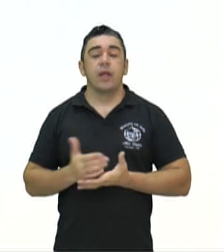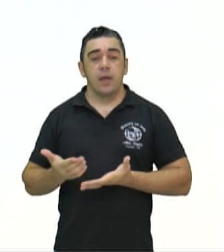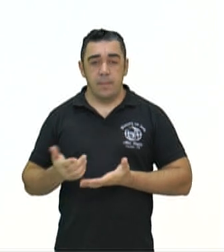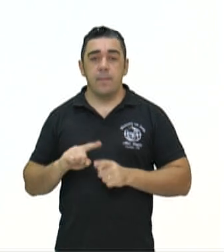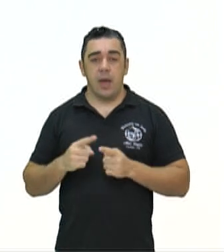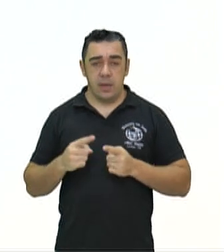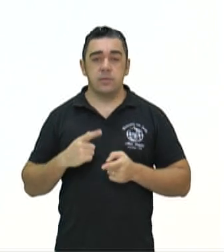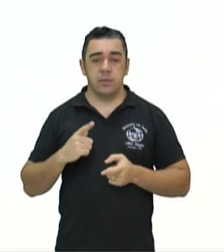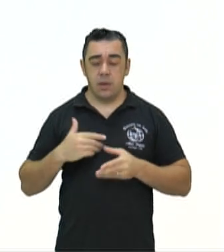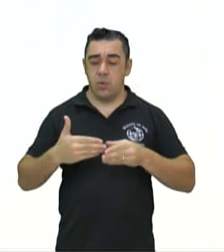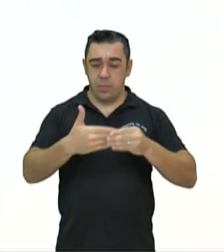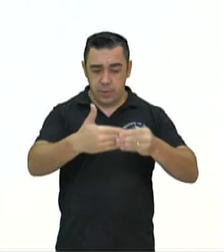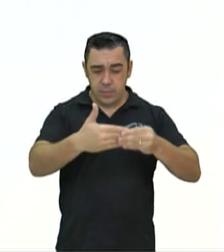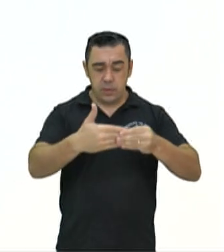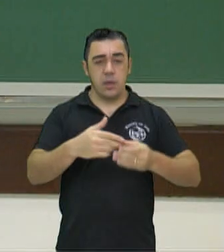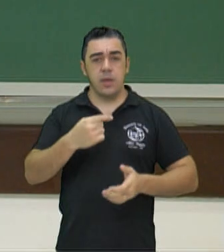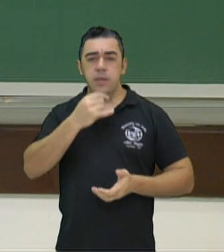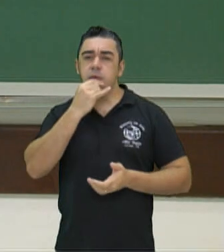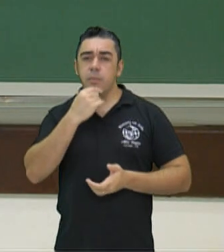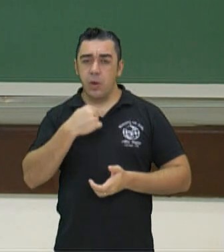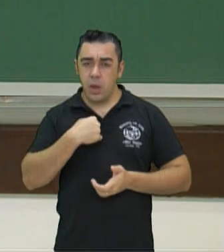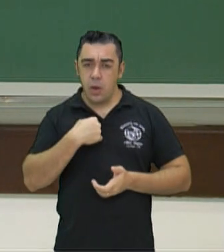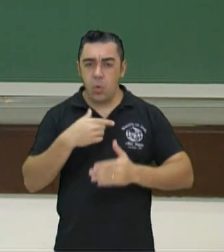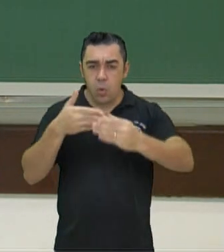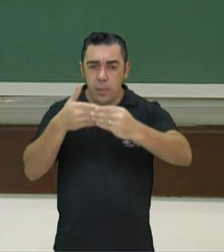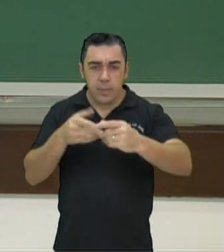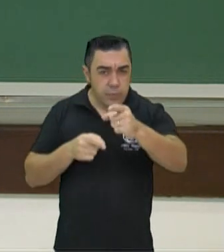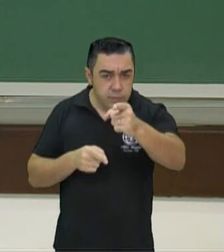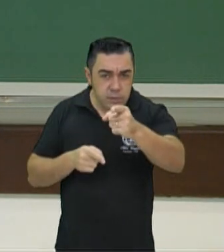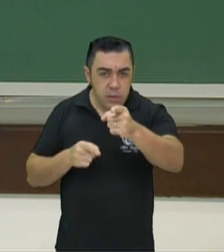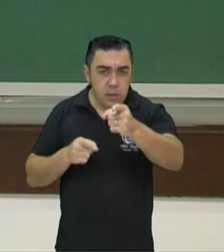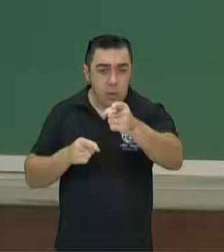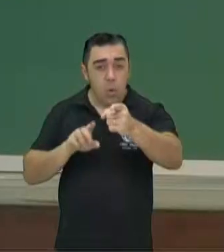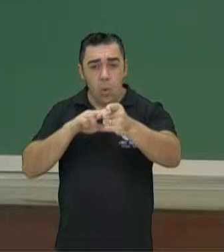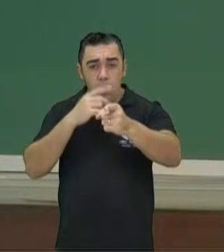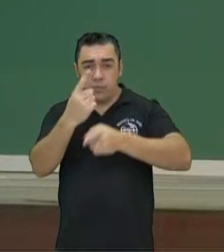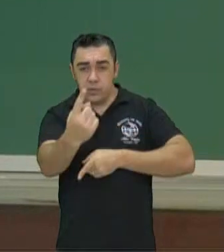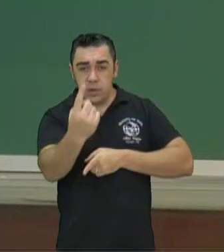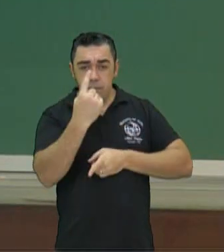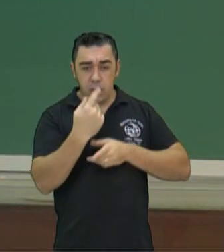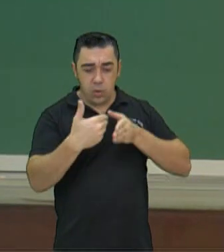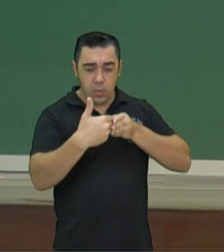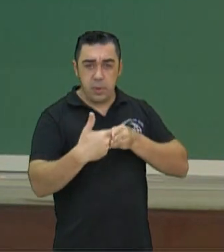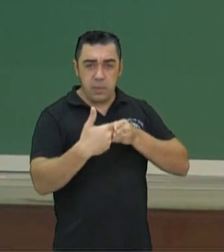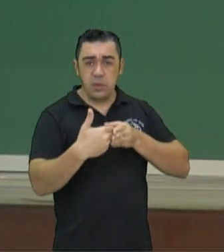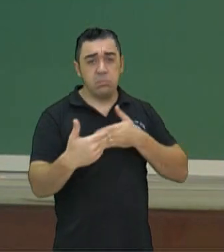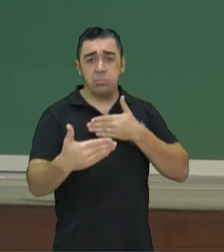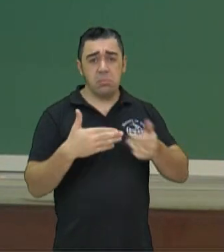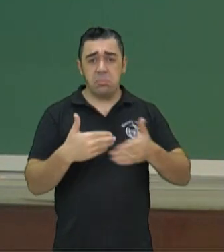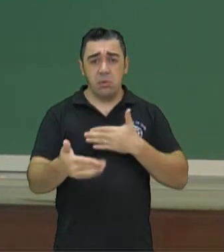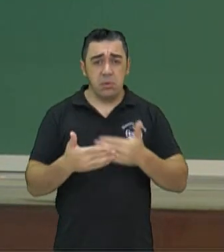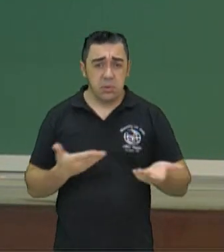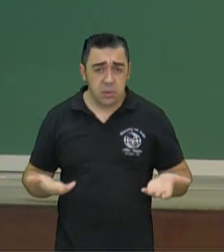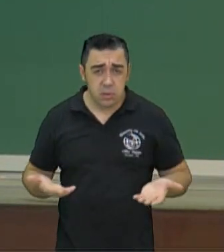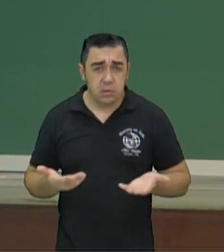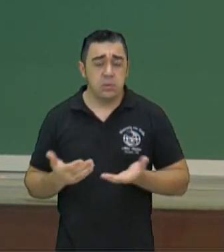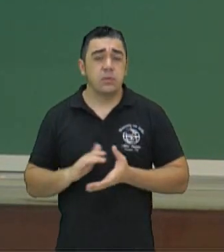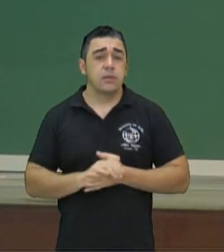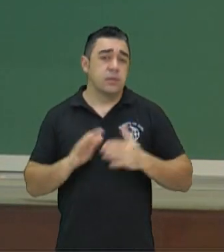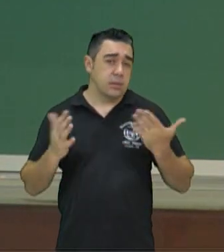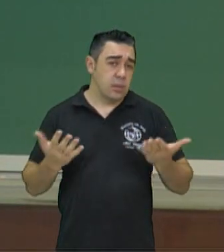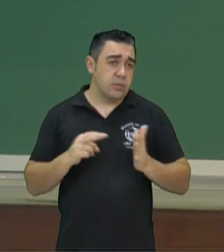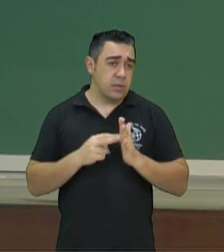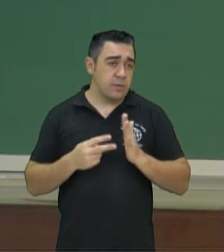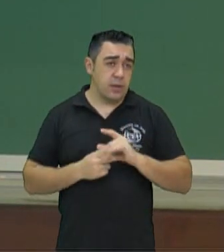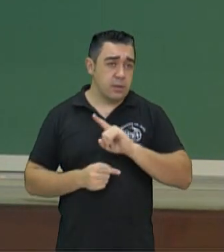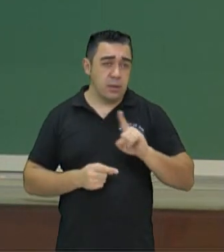importa. Importa se eu cumprimento você primeiro ou você me cumprimenta? Não importa, né? Então, se